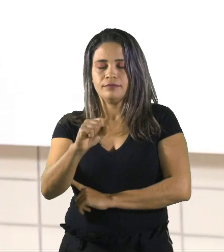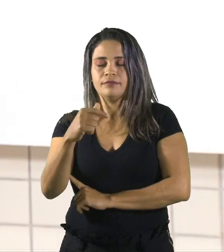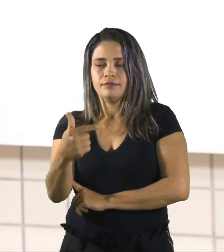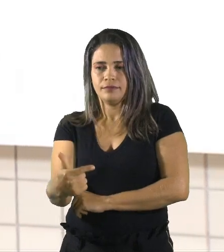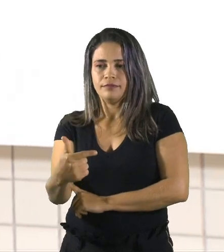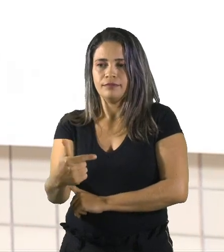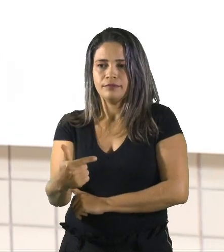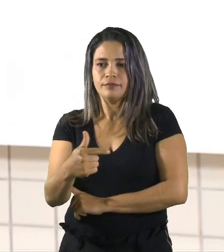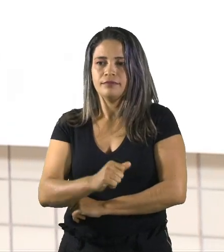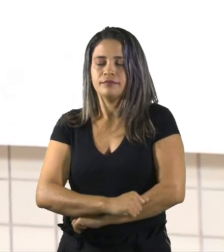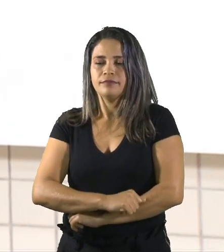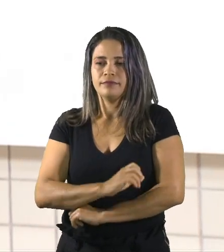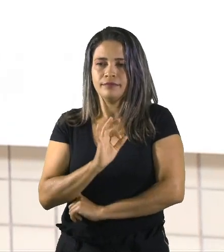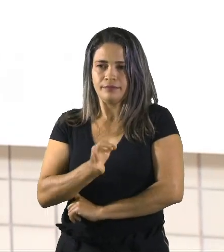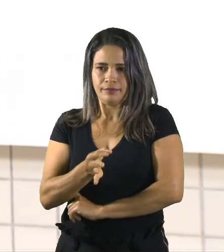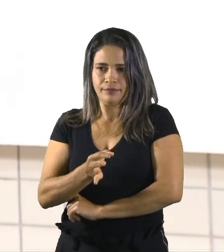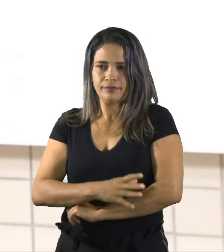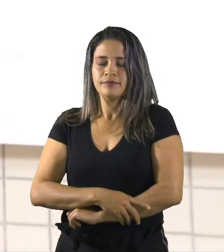Certo?